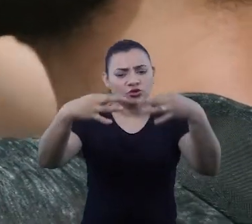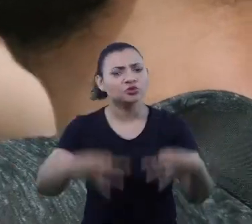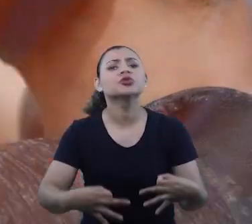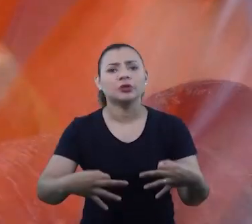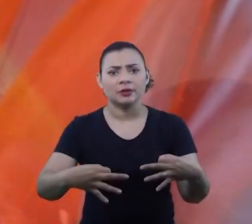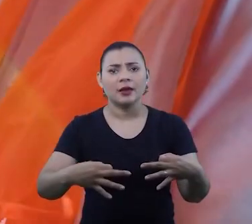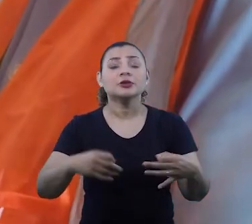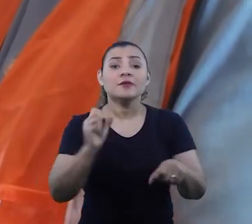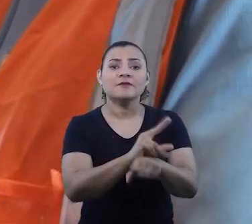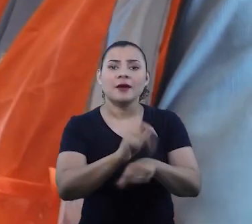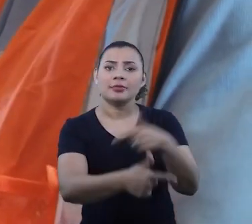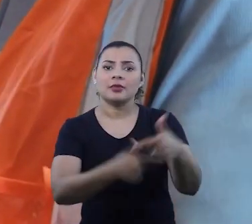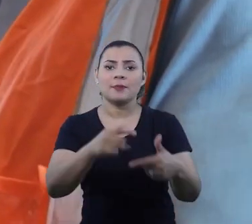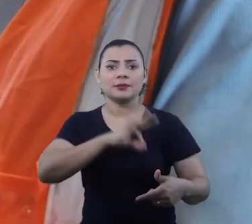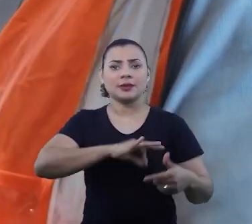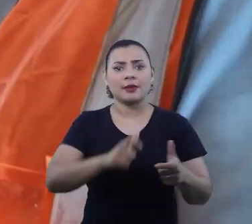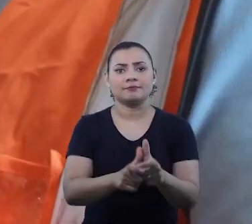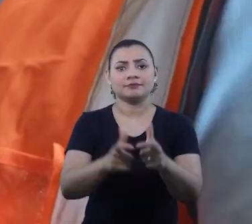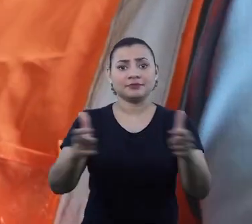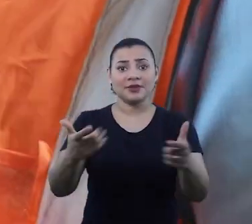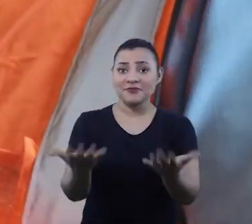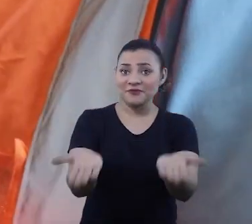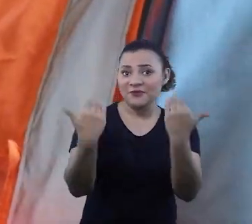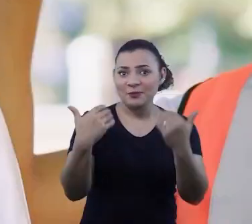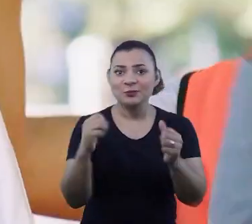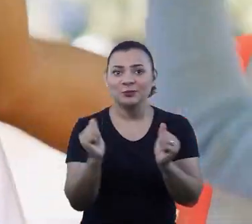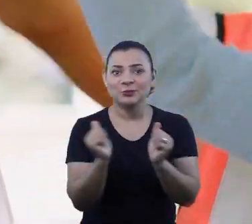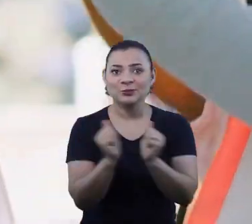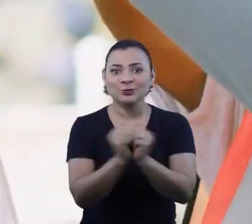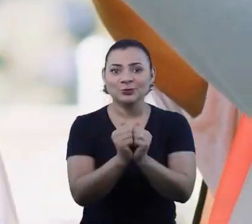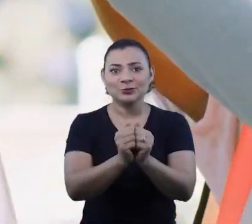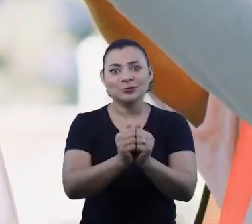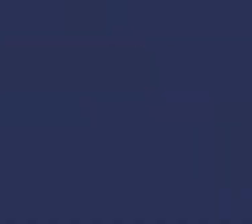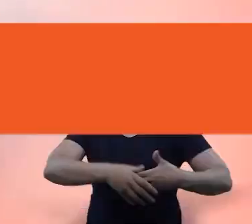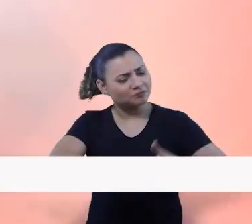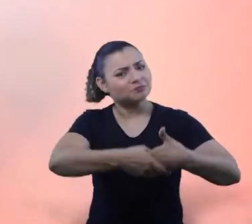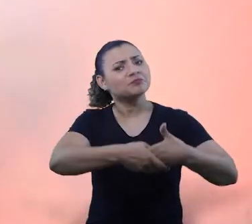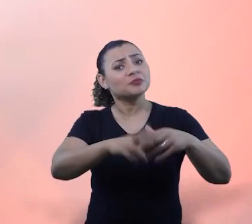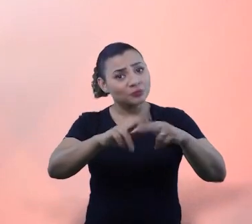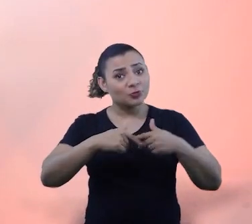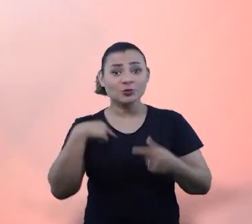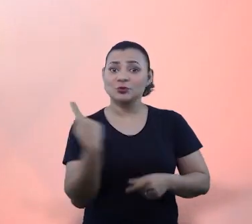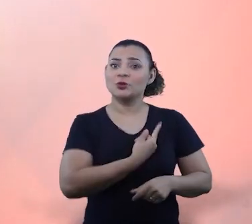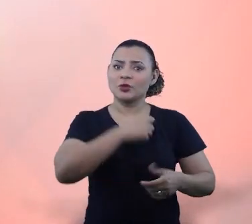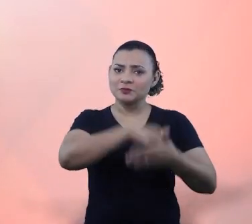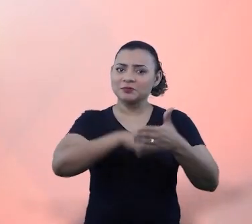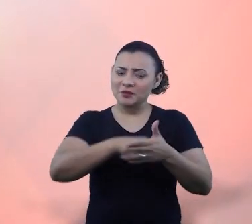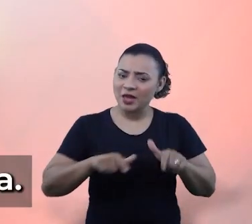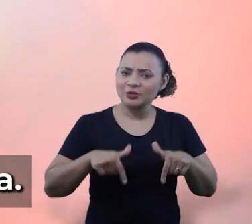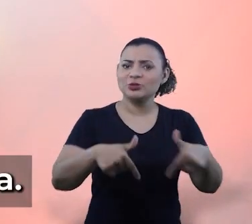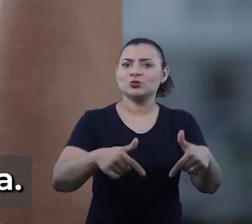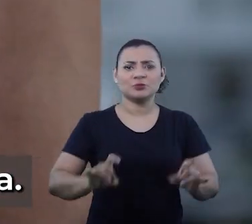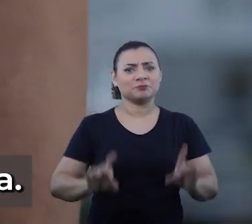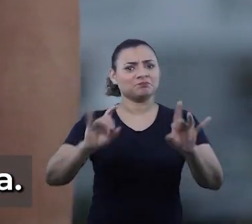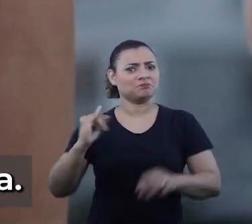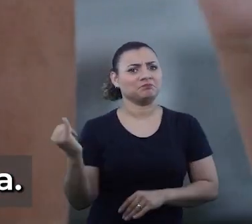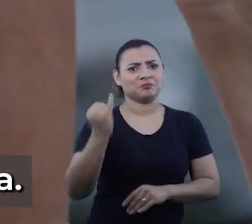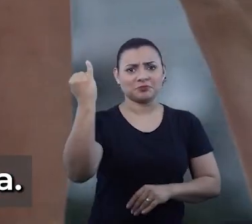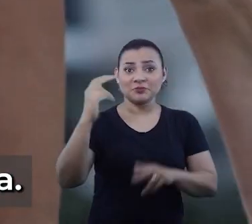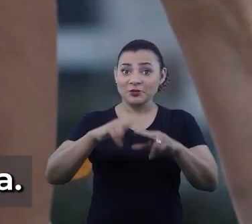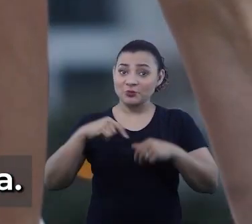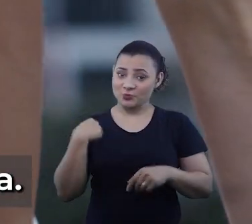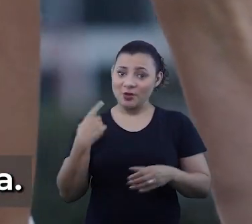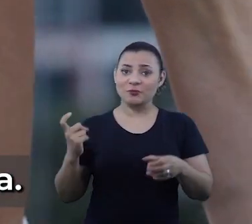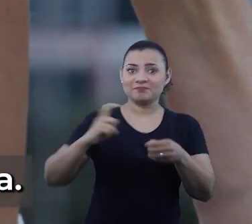Defendemos a democracia, a dignidade e a geração de emprego e renda. Vamos juntos! Porque quando o povo mais precisa, o Solidariedade